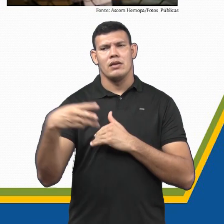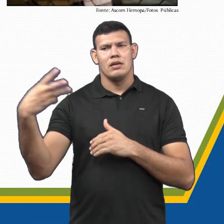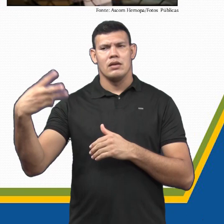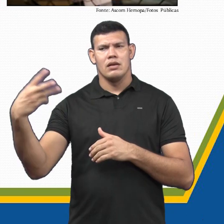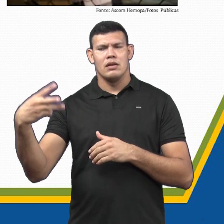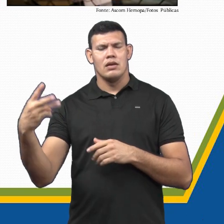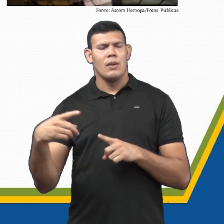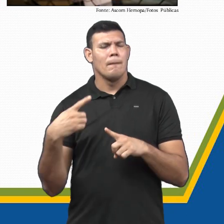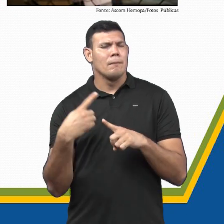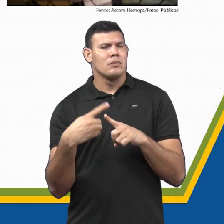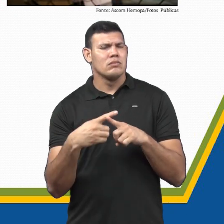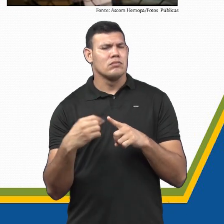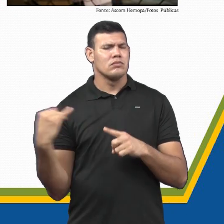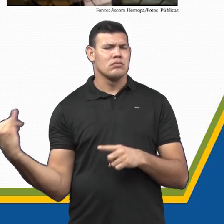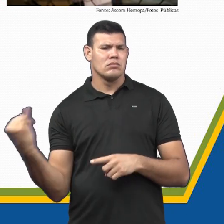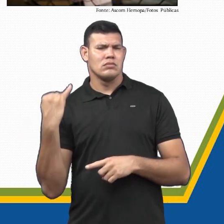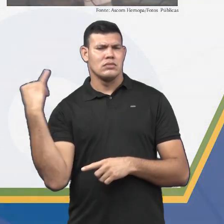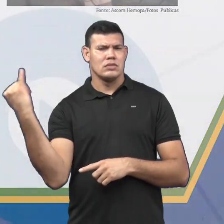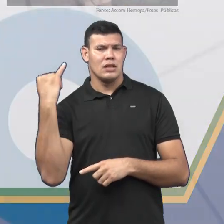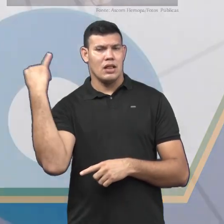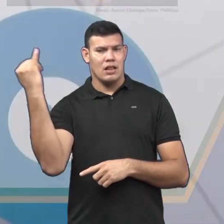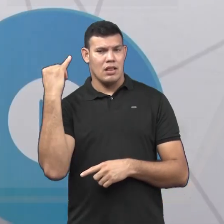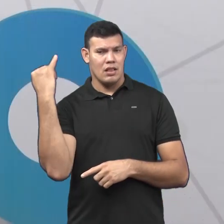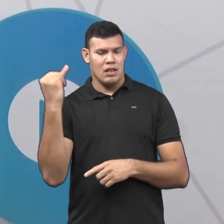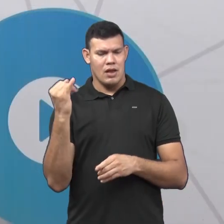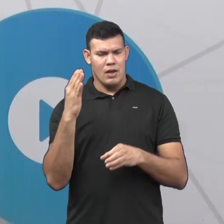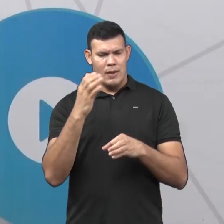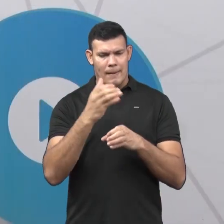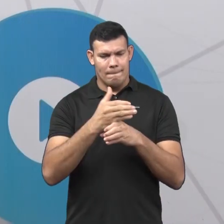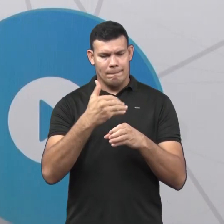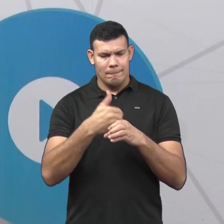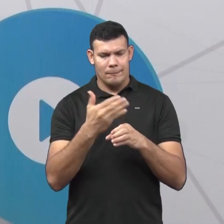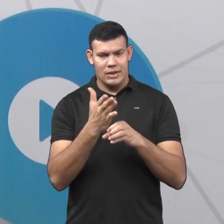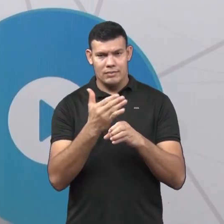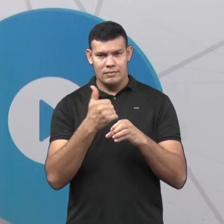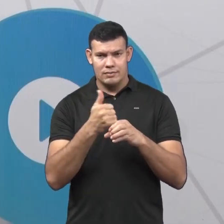plaquetas? Nós vimos que as plaquetas são fragmentos